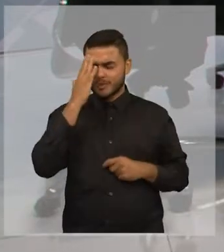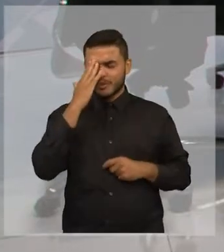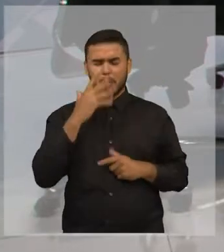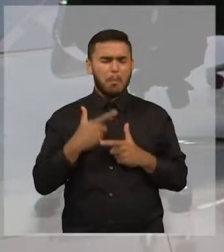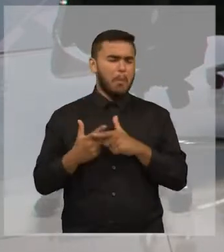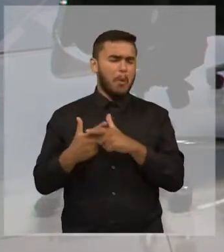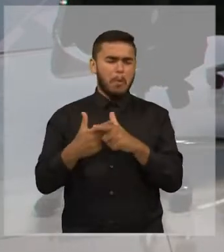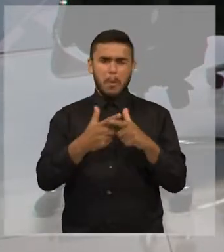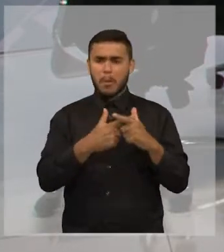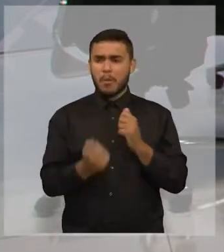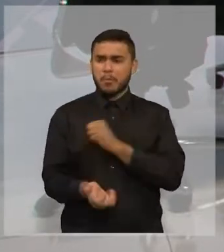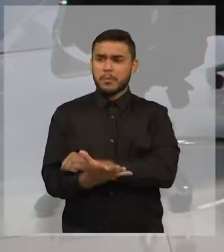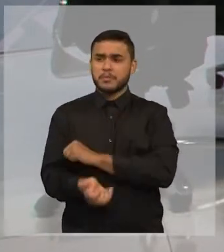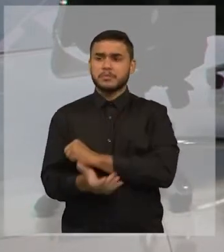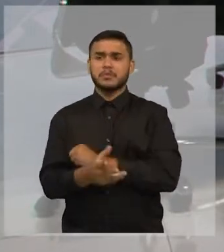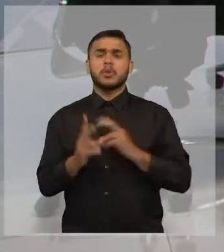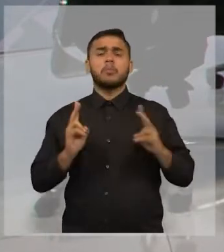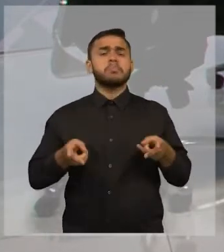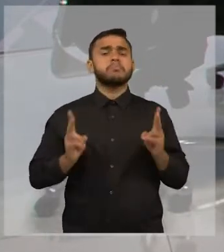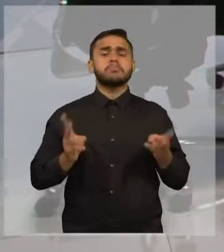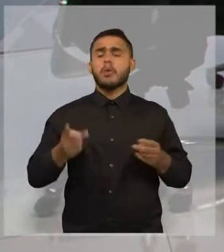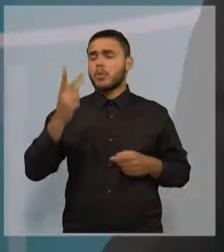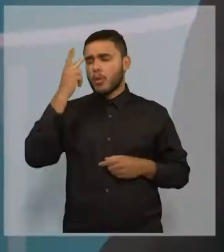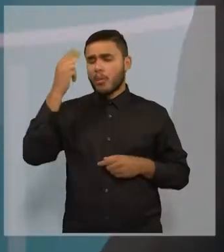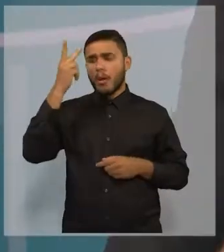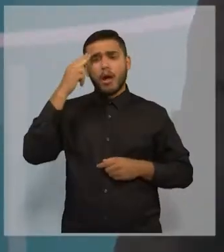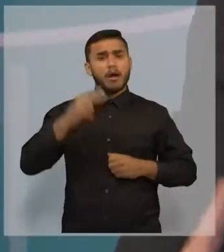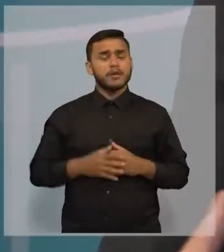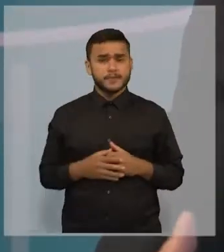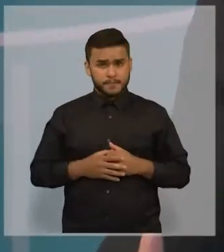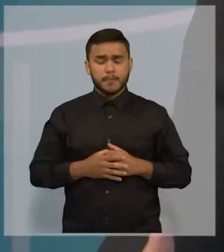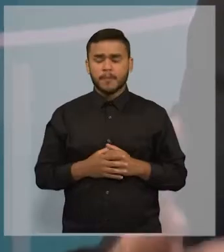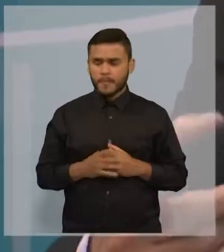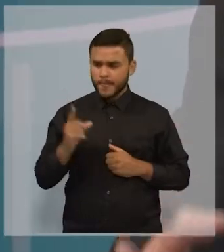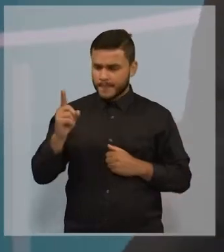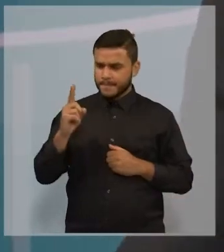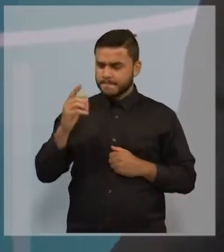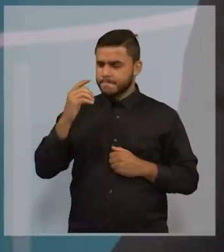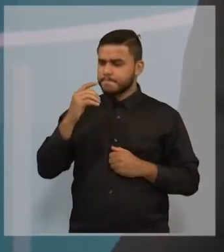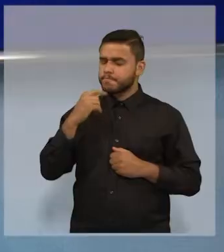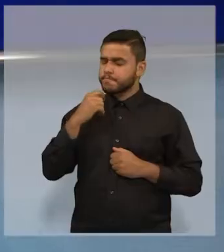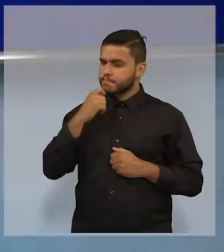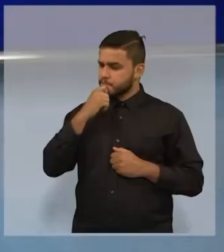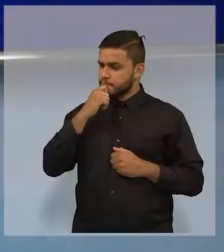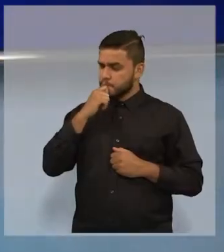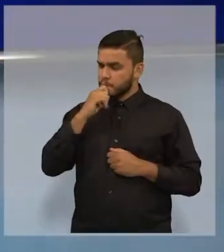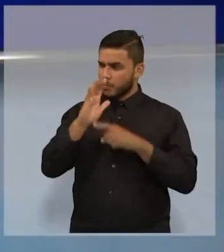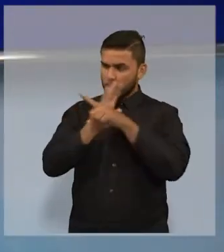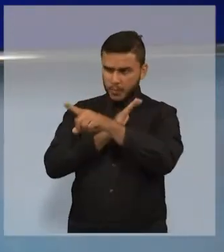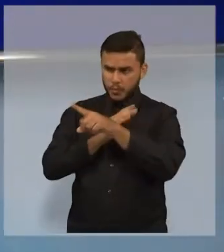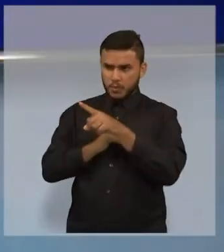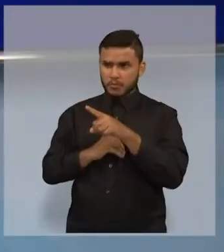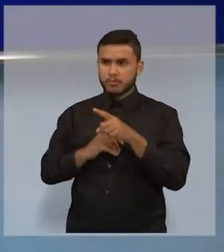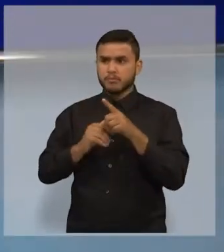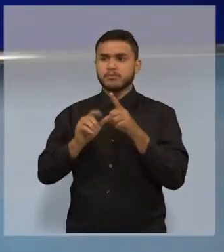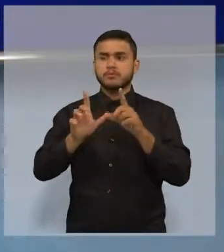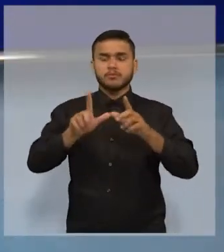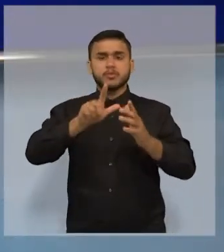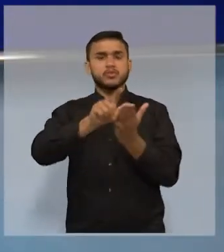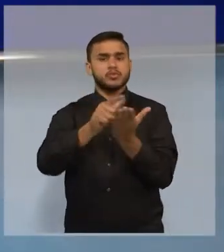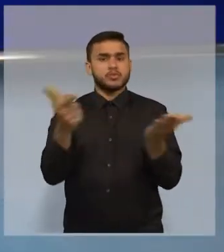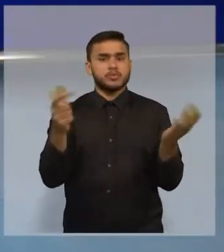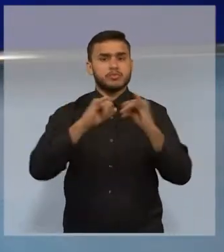do Rio, a gente sabe, toda a presidência, tudo envolvido. Isso era naturalizado, essas práticas. Me ajuda a entender, o assinante entender o